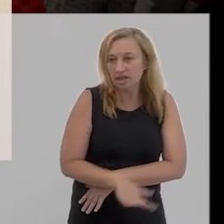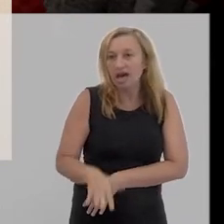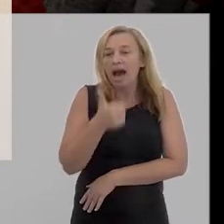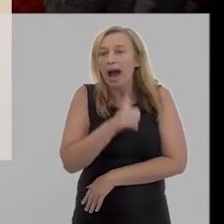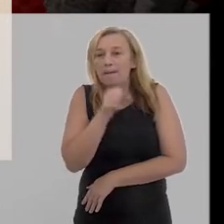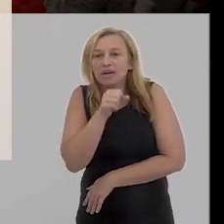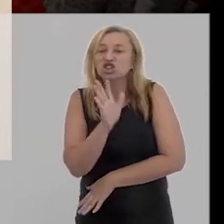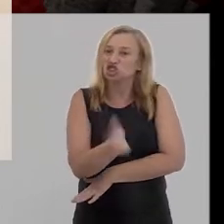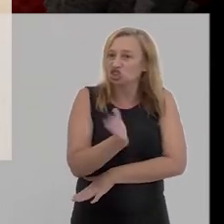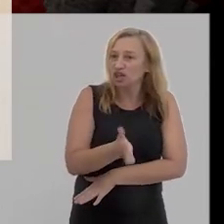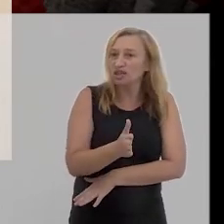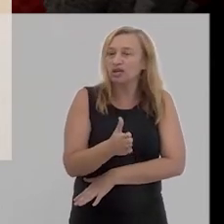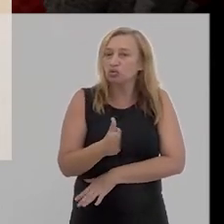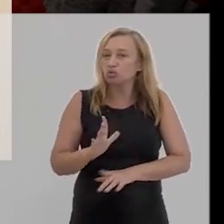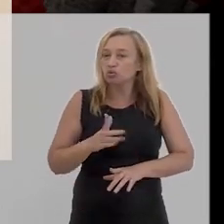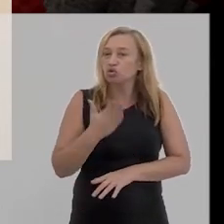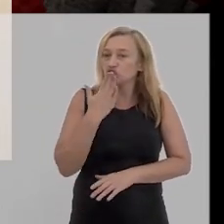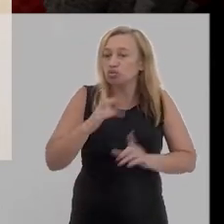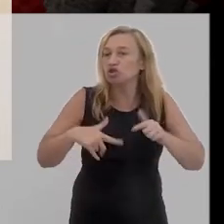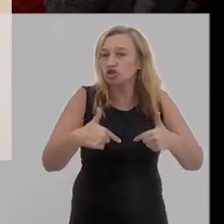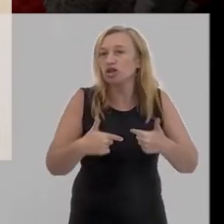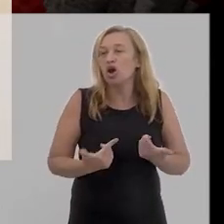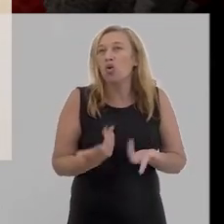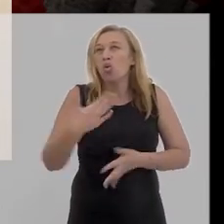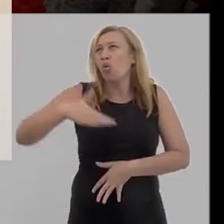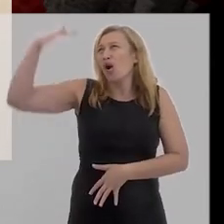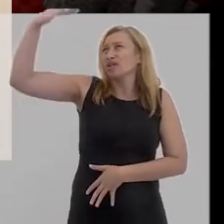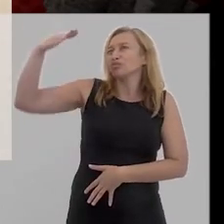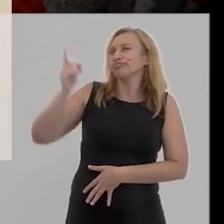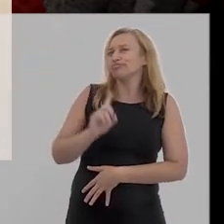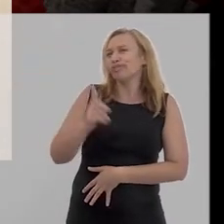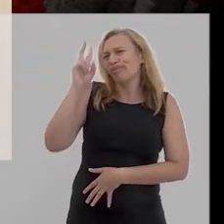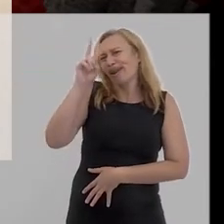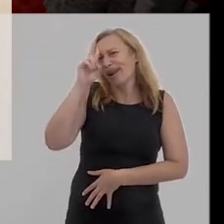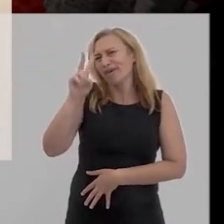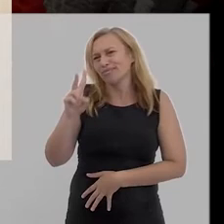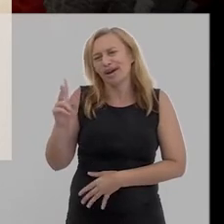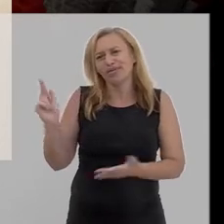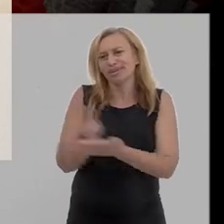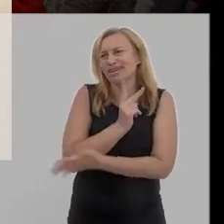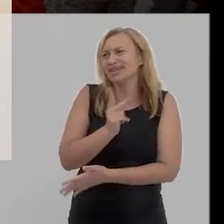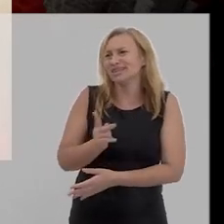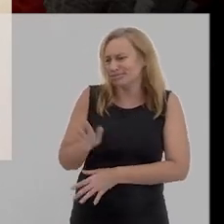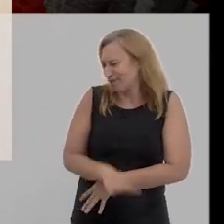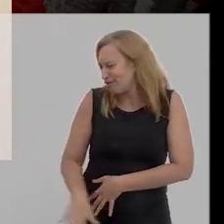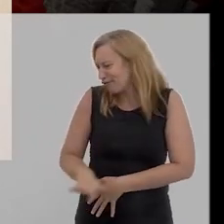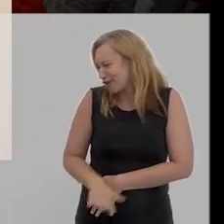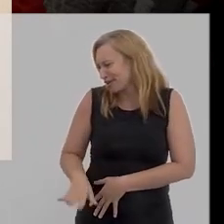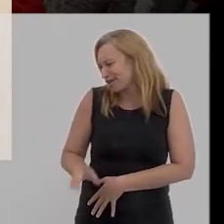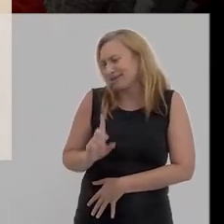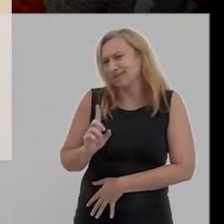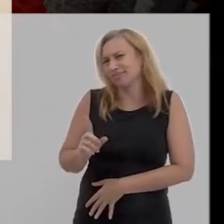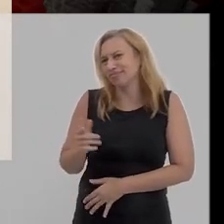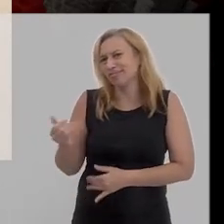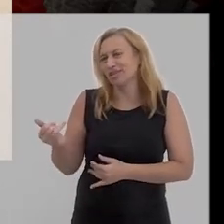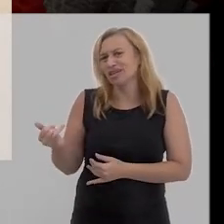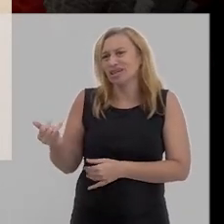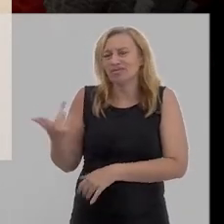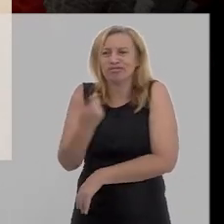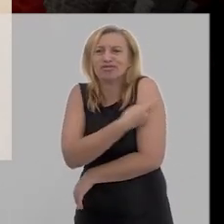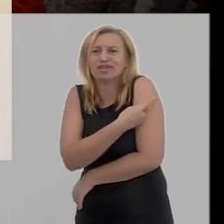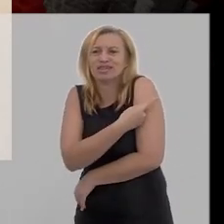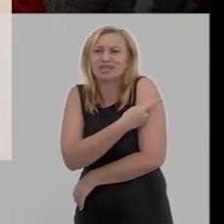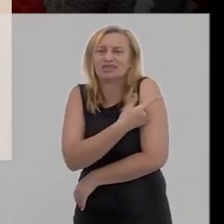mãe já tem esse tipo de hábito, o adulto não, o adulto não lembra do que aconteceu na infância e não recebe tantas